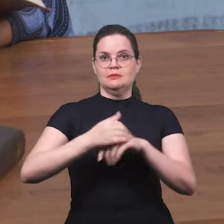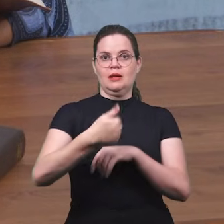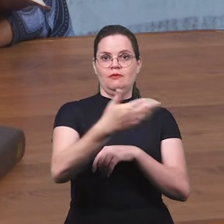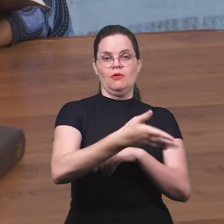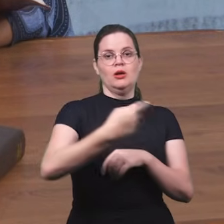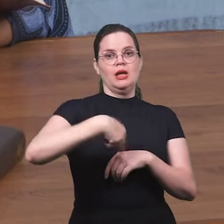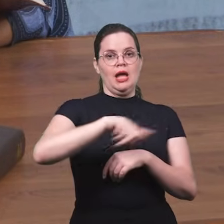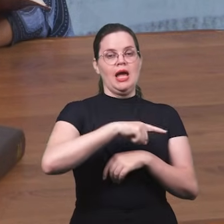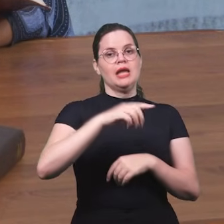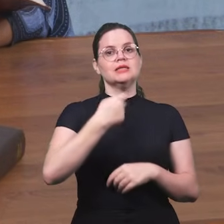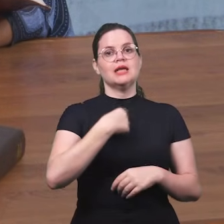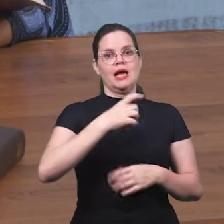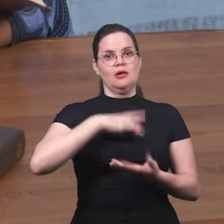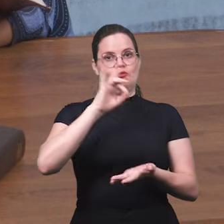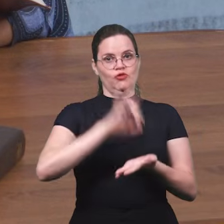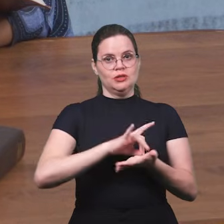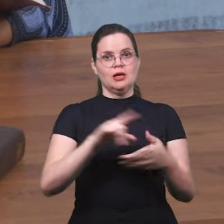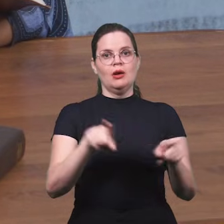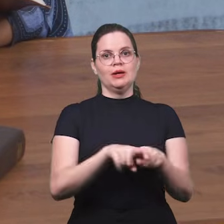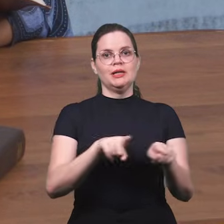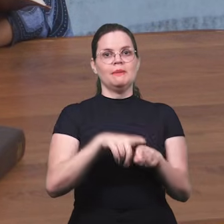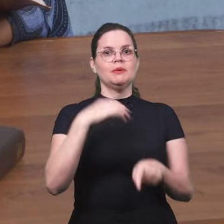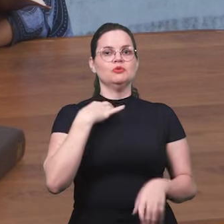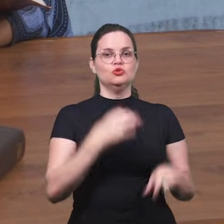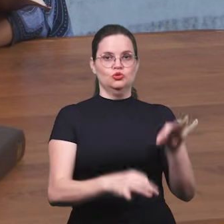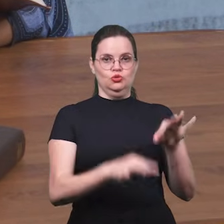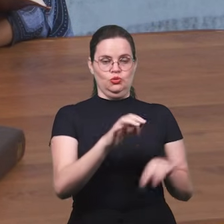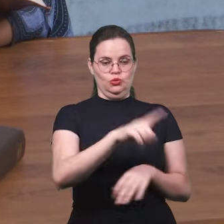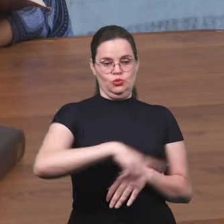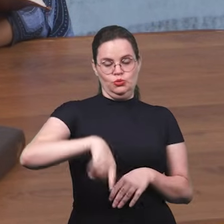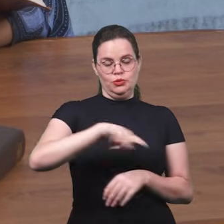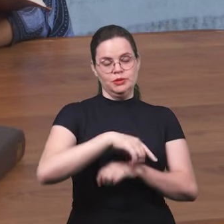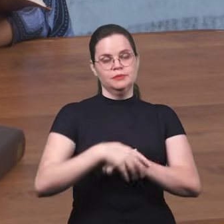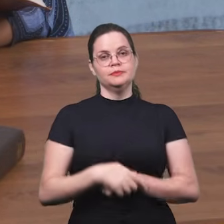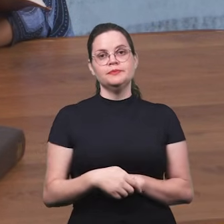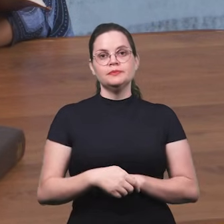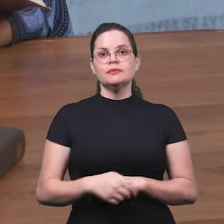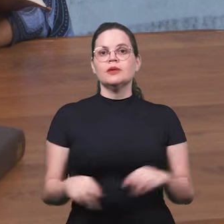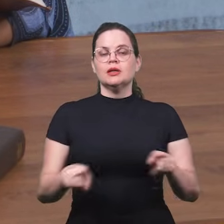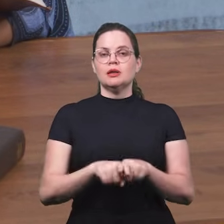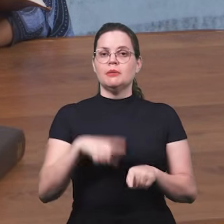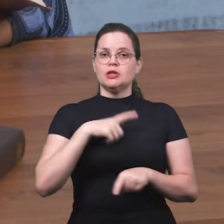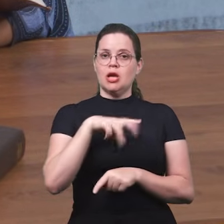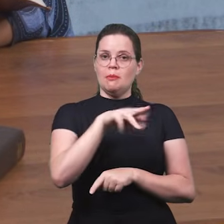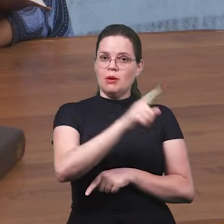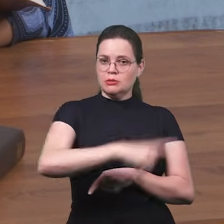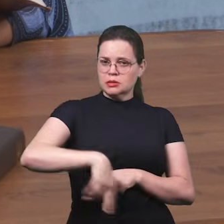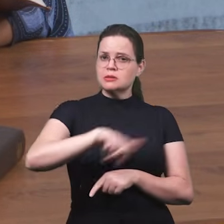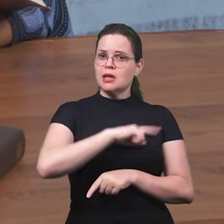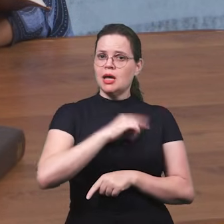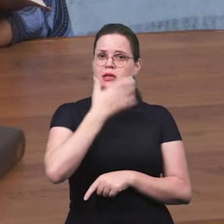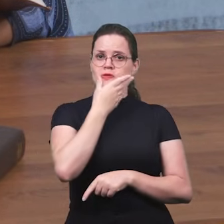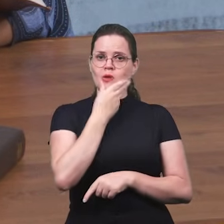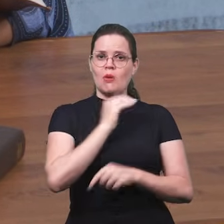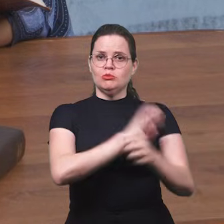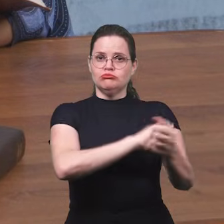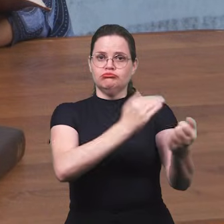por juízes. Dos Hebronitas foram Esabias e seus irmãos, homens